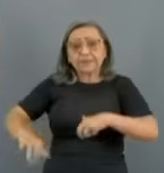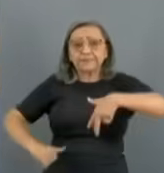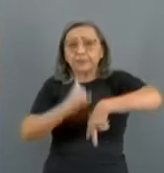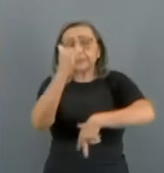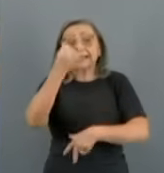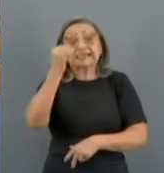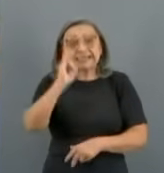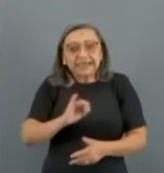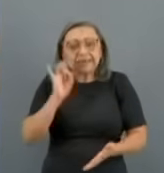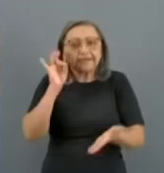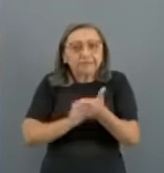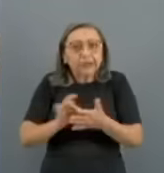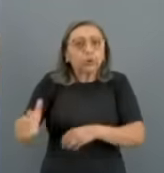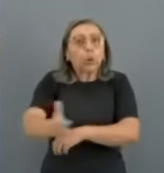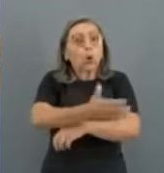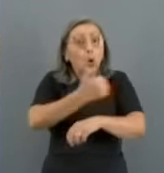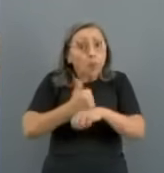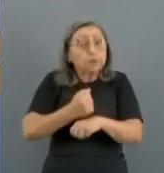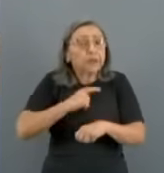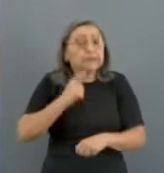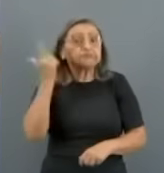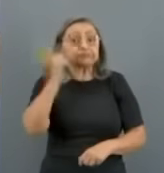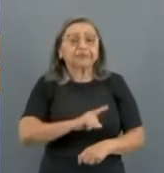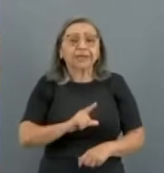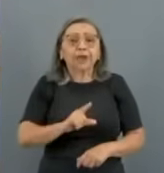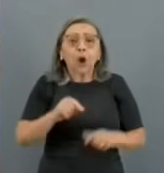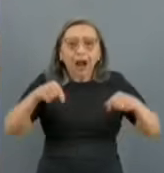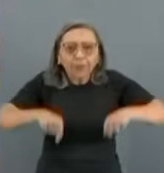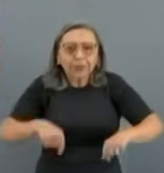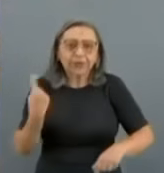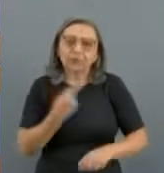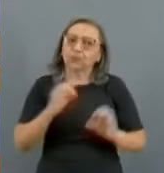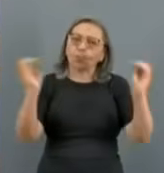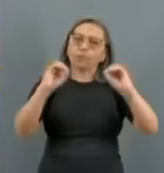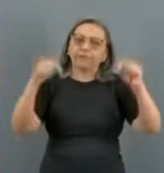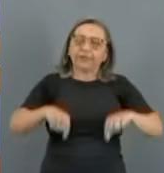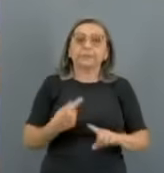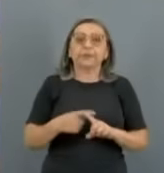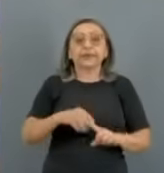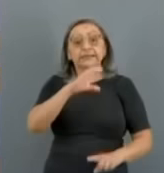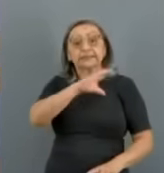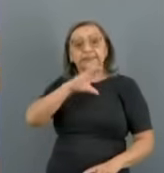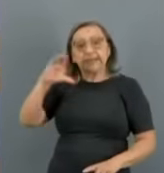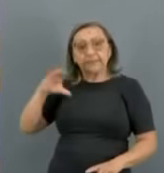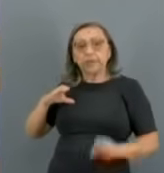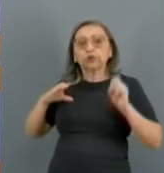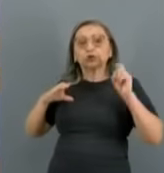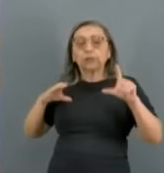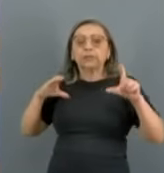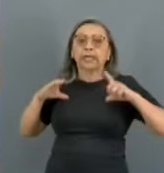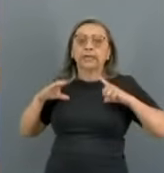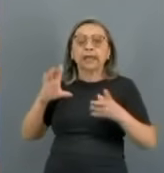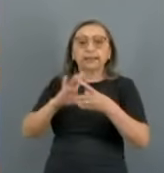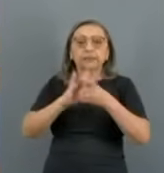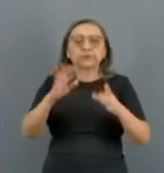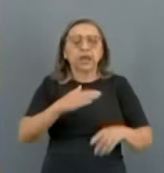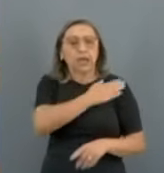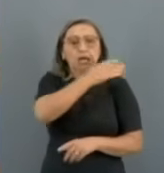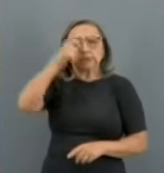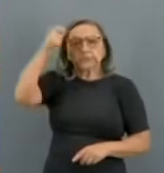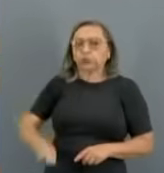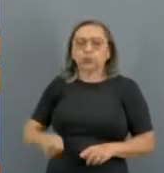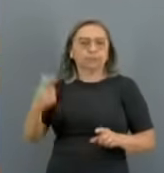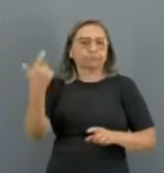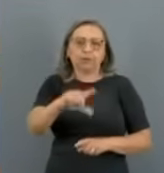golpe tivesse tido êxito, nós não estaríamos aqui agora, porque CPI só há na democracia. Na ditadura, não